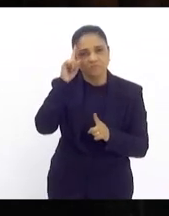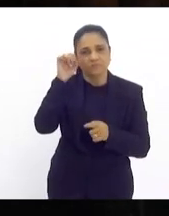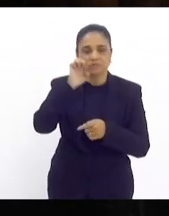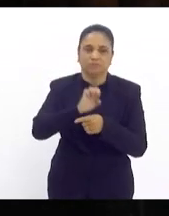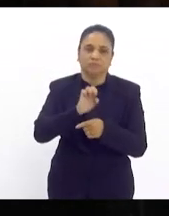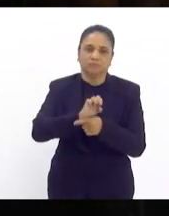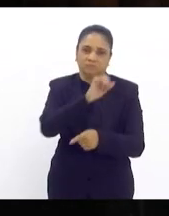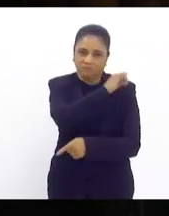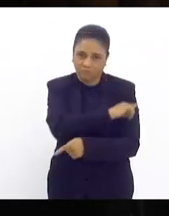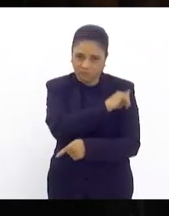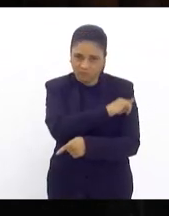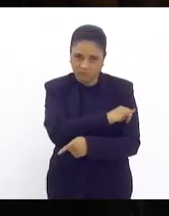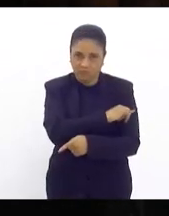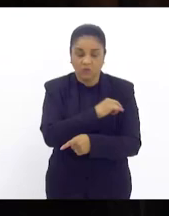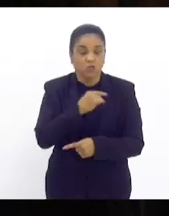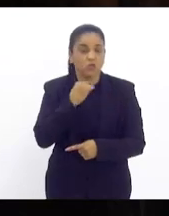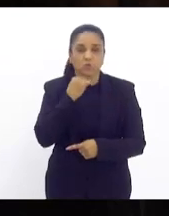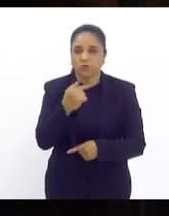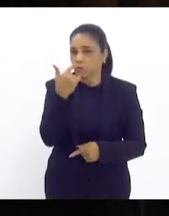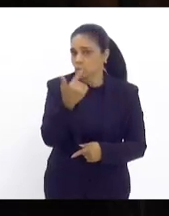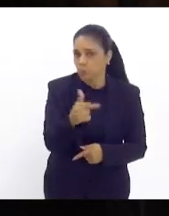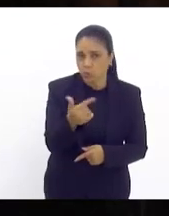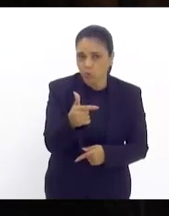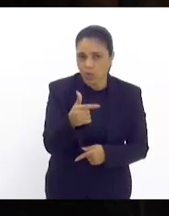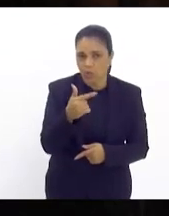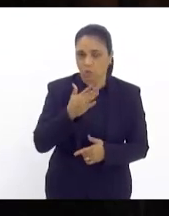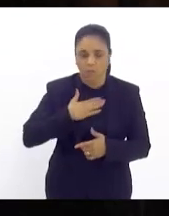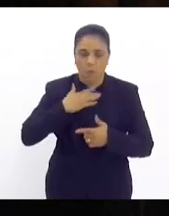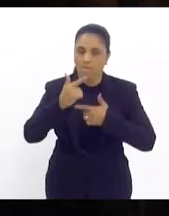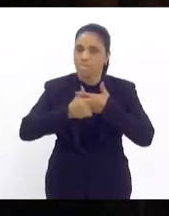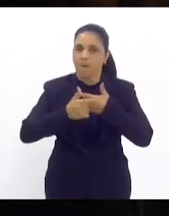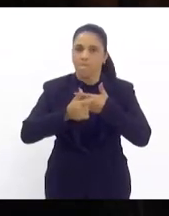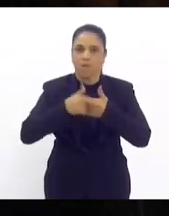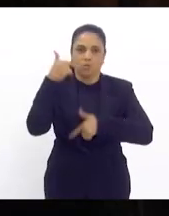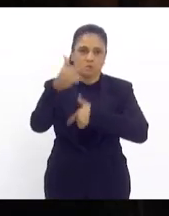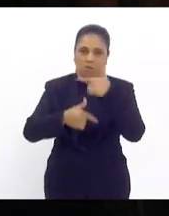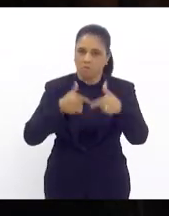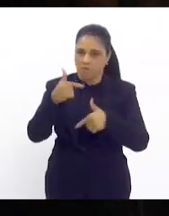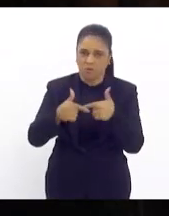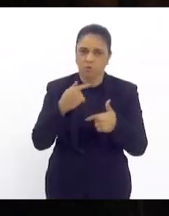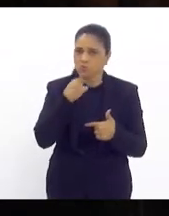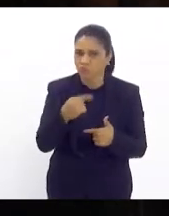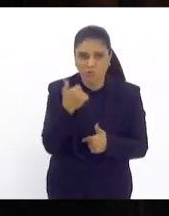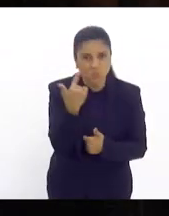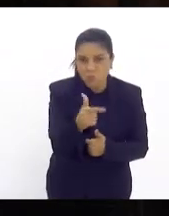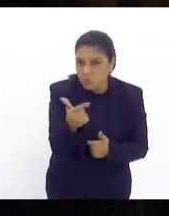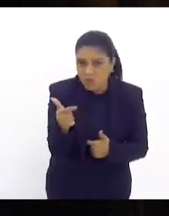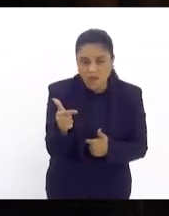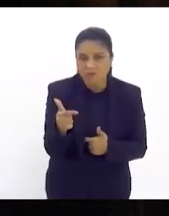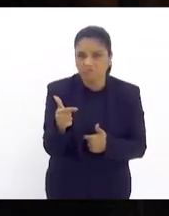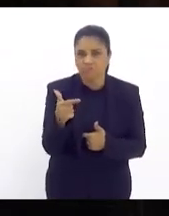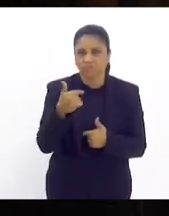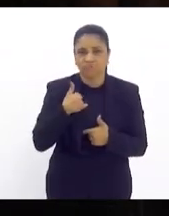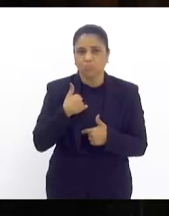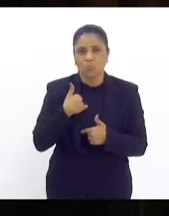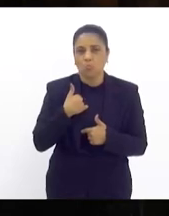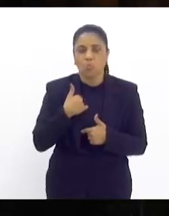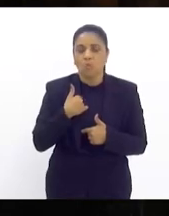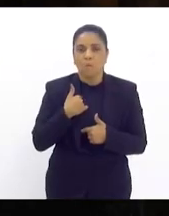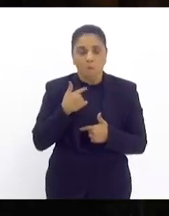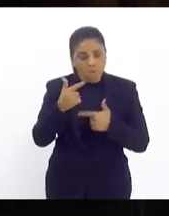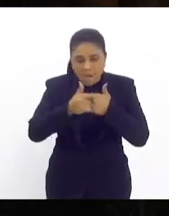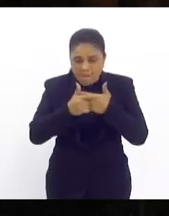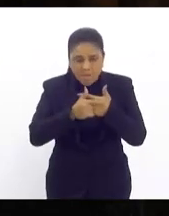estado então eu não tenho dúvidas do meu papel aqui meu papel não é chegar no espaço de poder